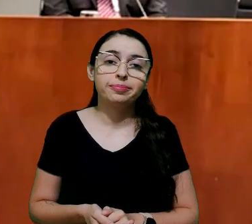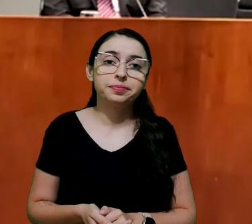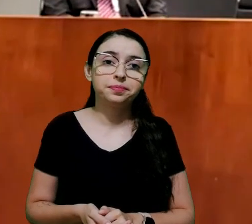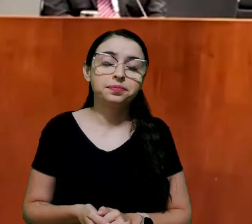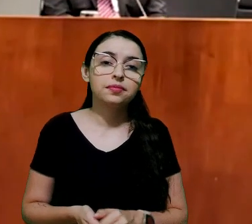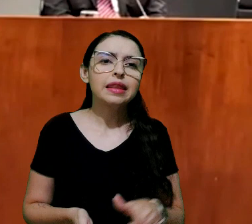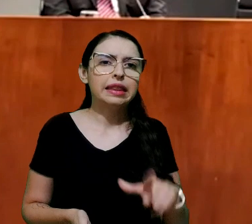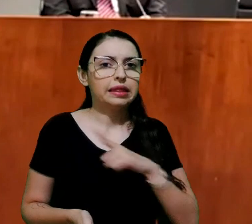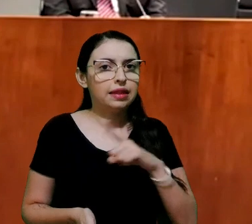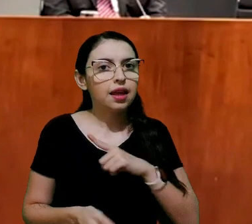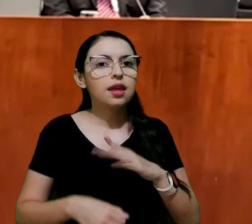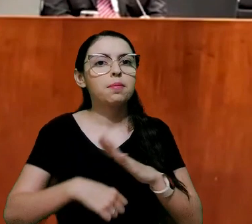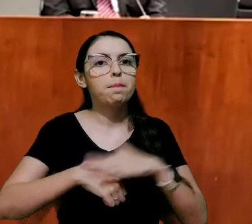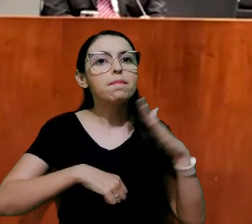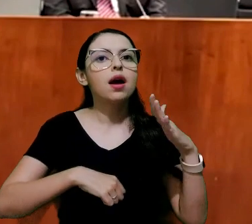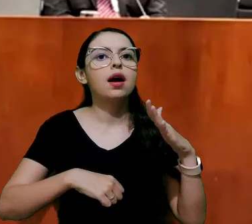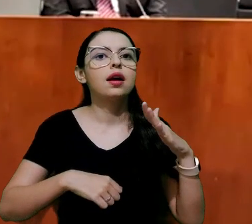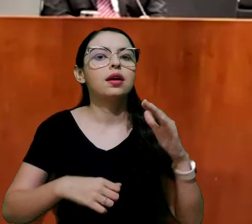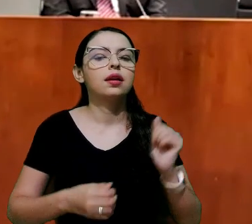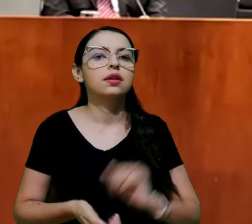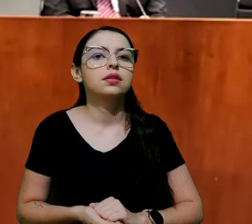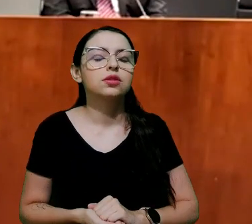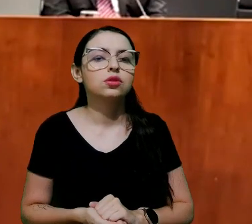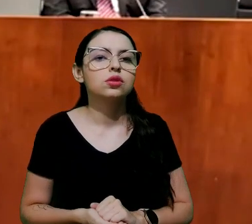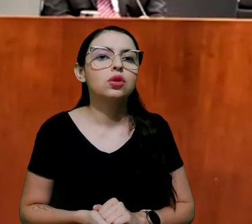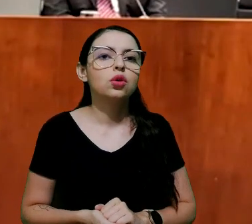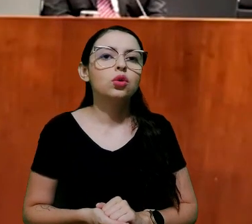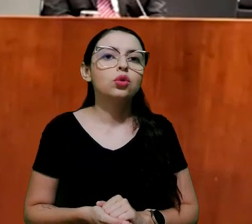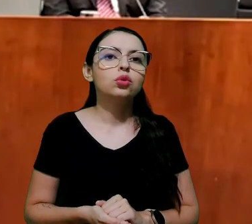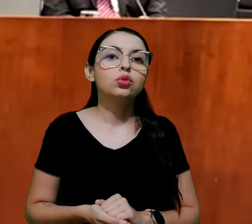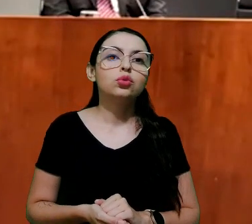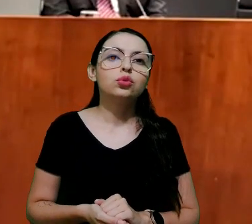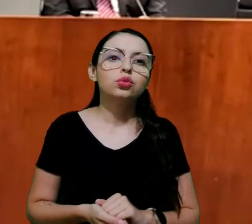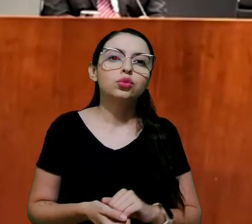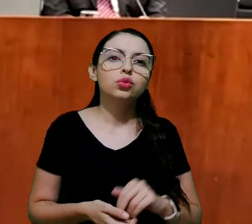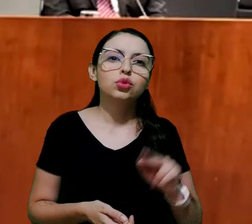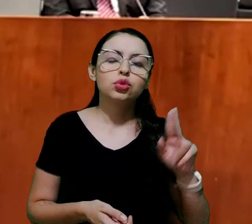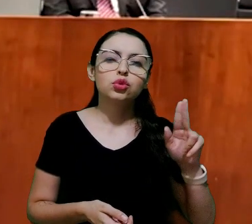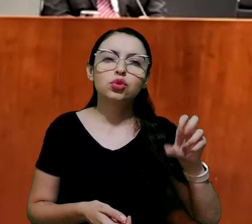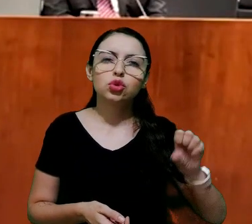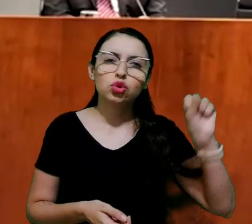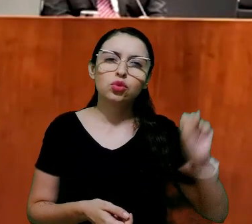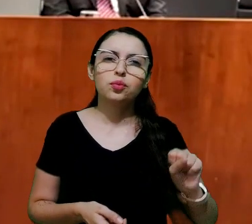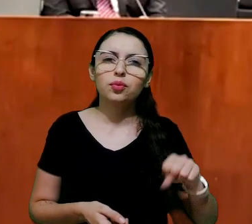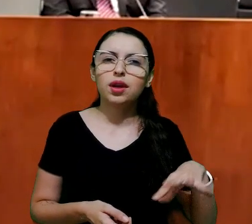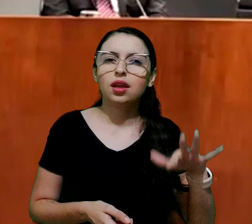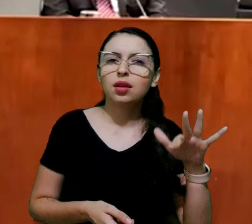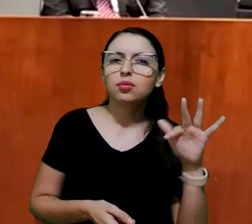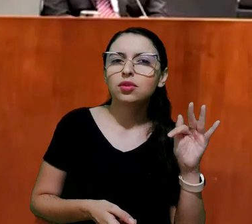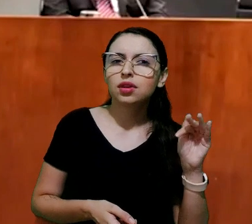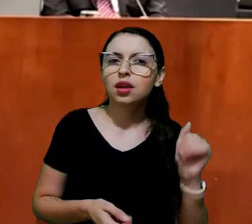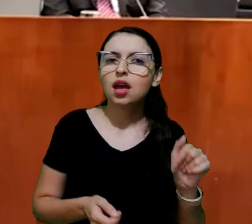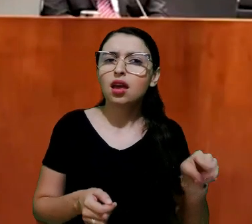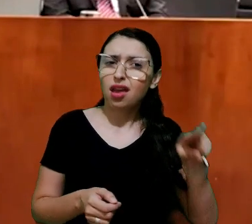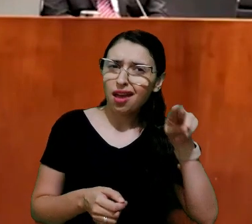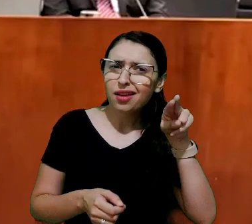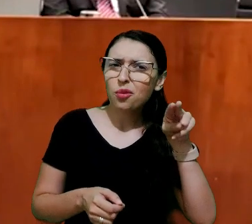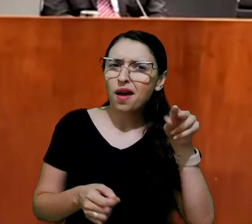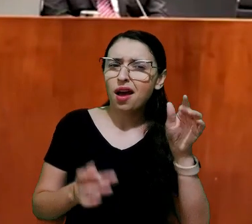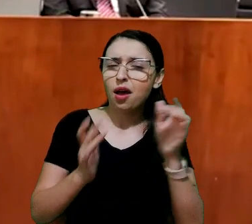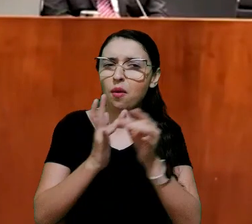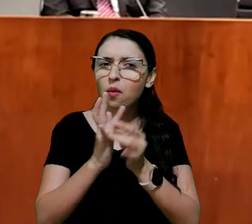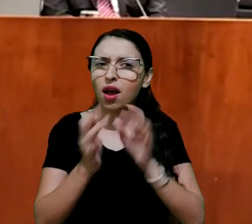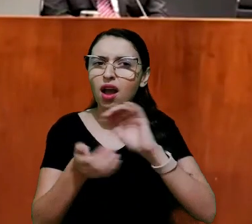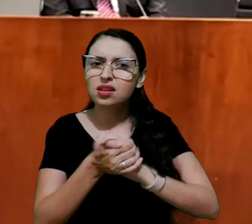Embora o Supremo Tribunal Federal não tenha dito é a mesma coisa ser cônjuge, herdeiro necessário